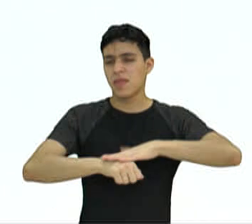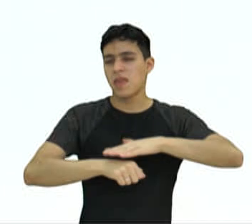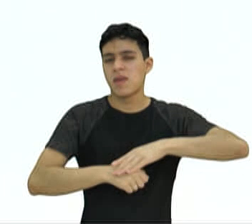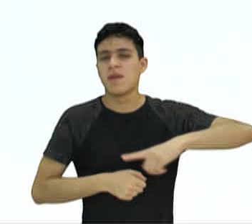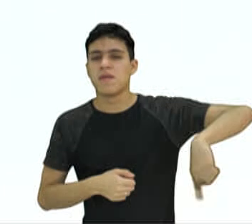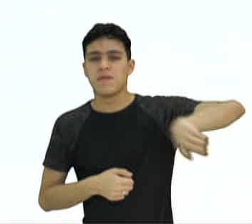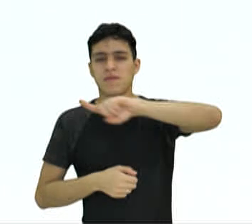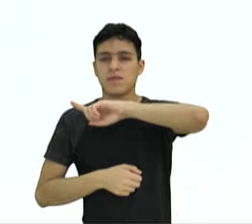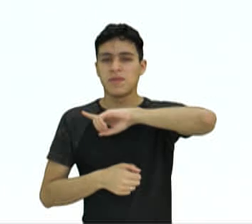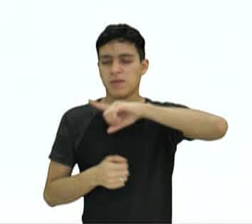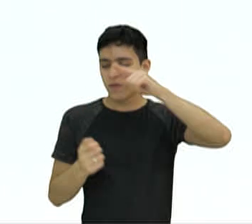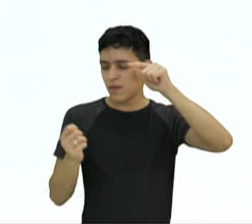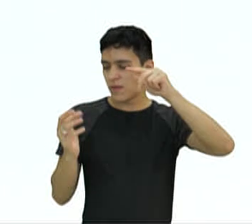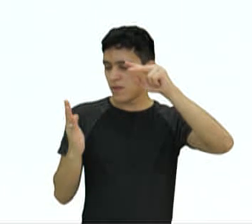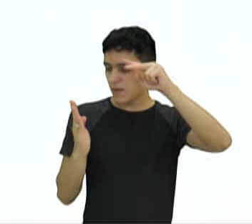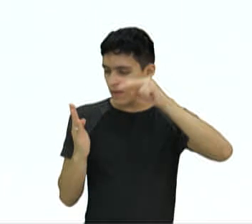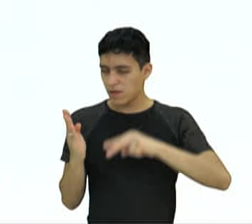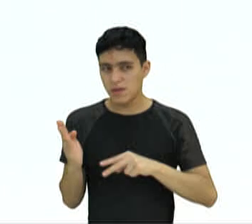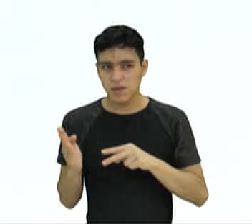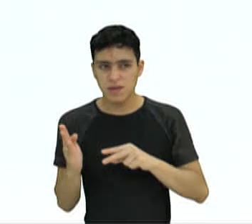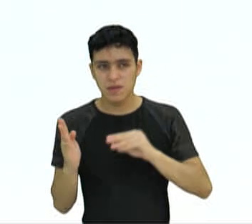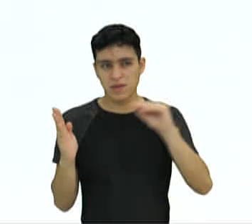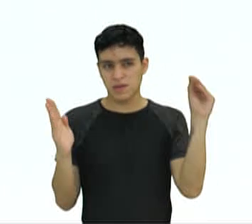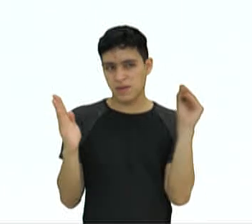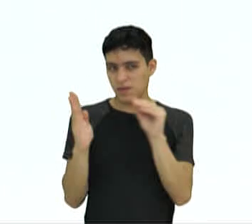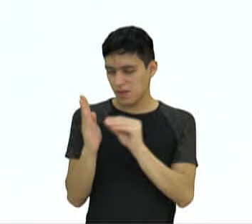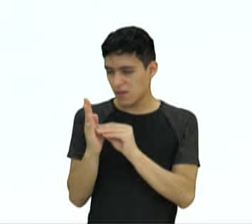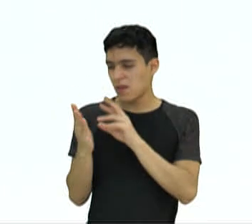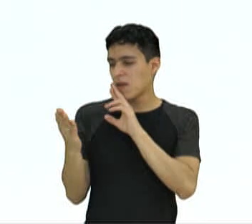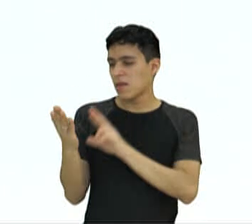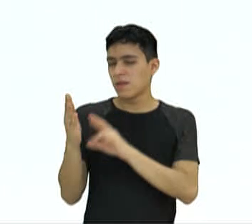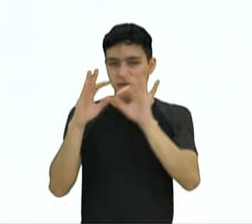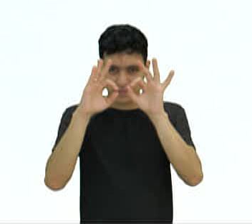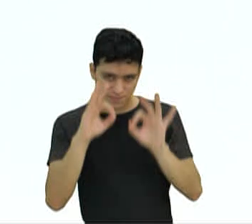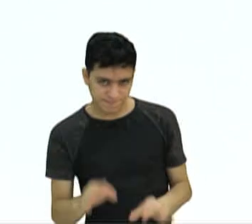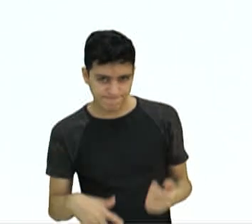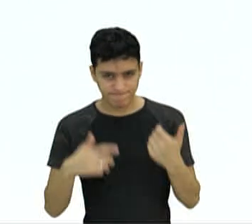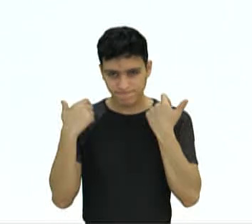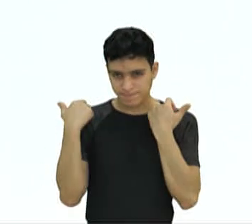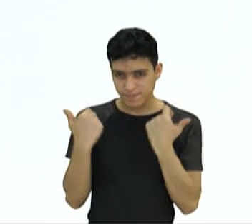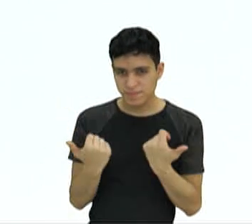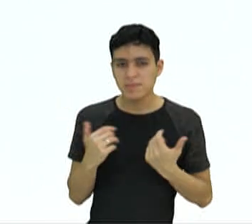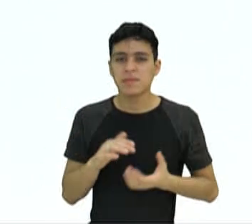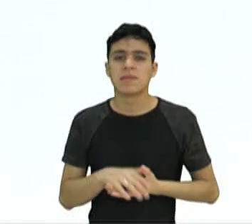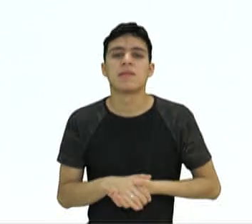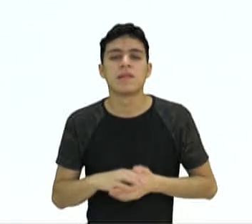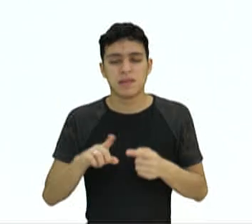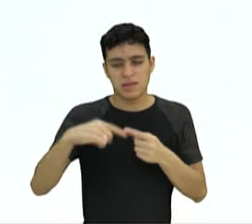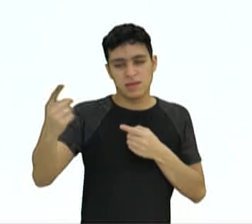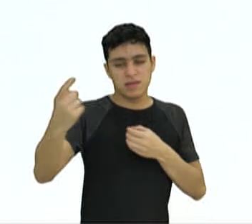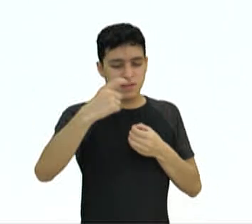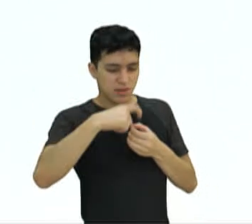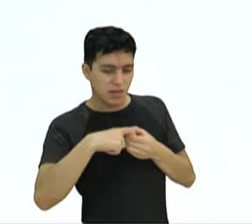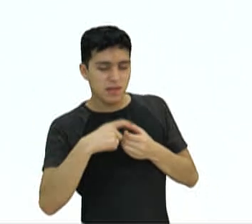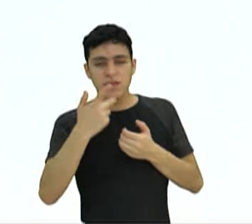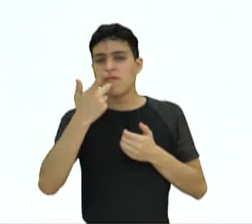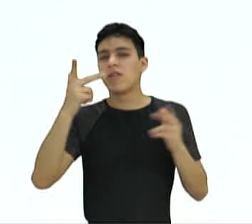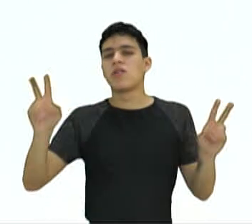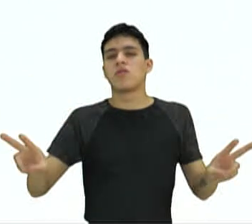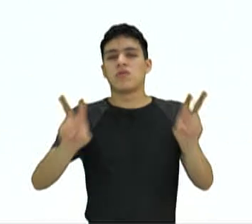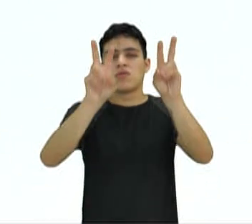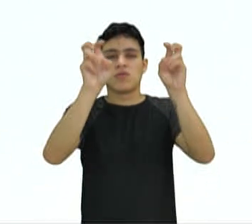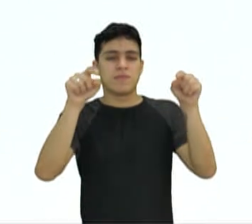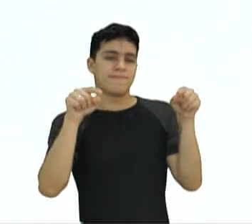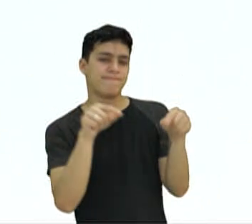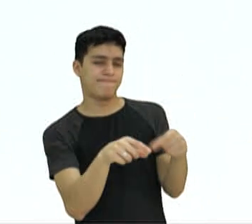para vocês poderem ler a tirinha. Marcarem as respostas corretas aqui, tá ok? Daí eu volto já já falando um pouquinho mais sobre